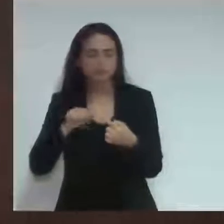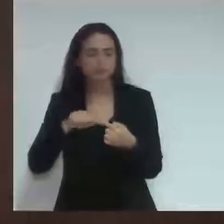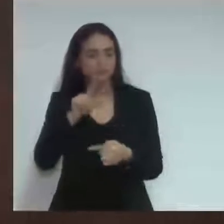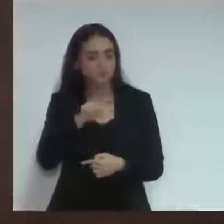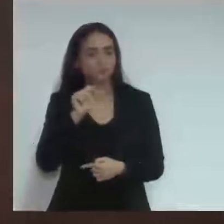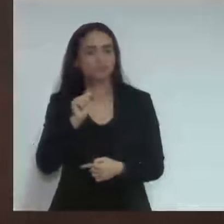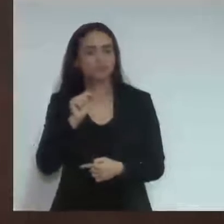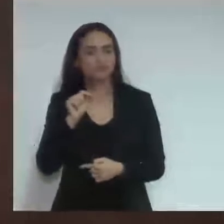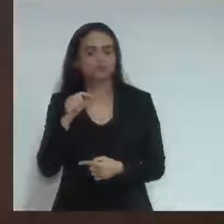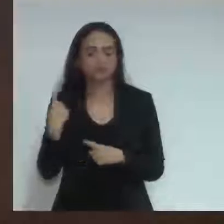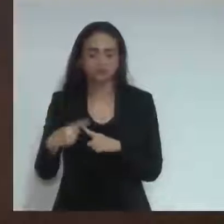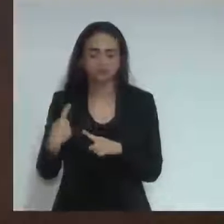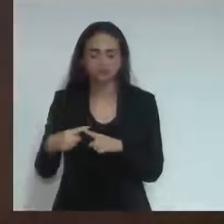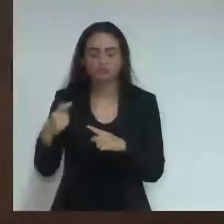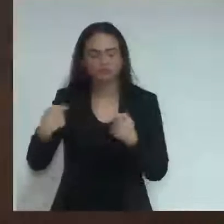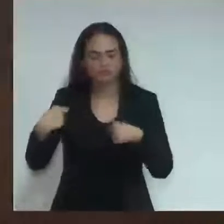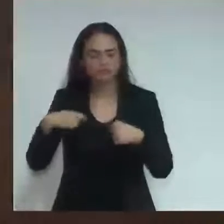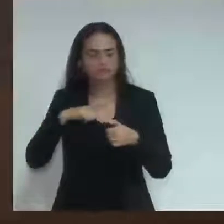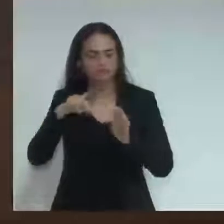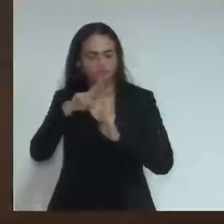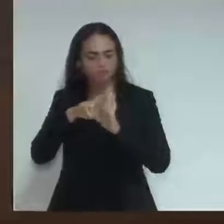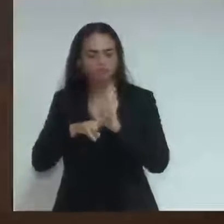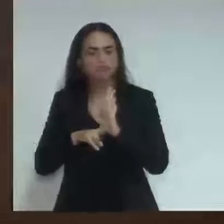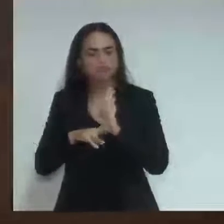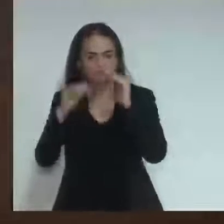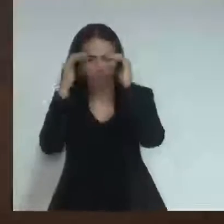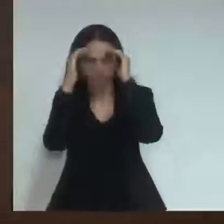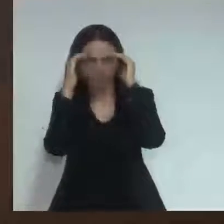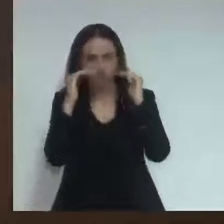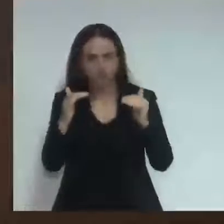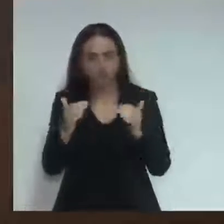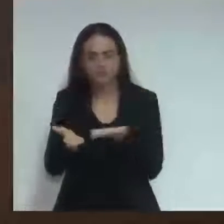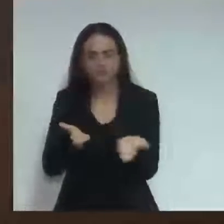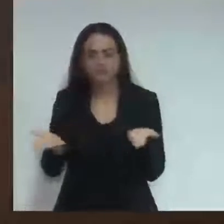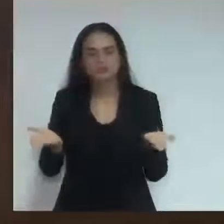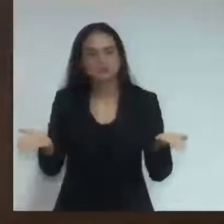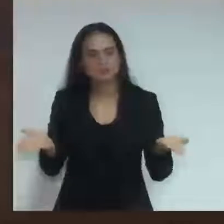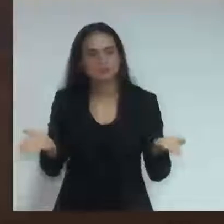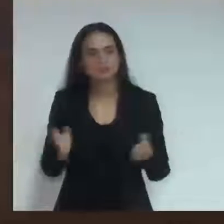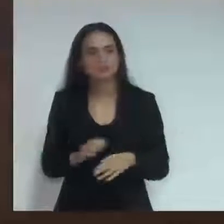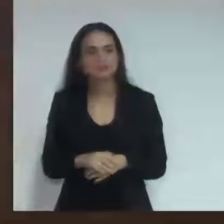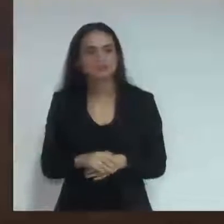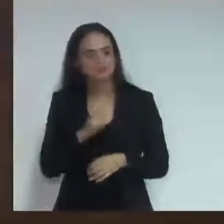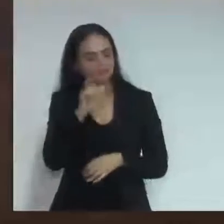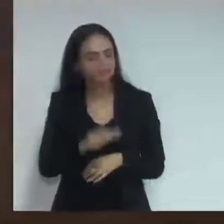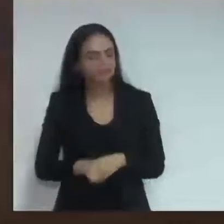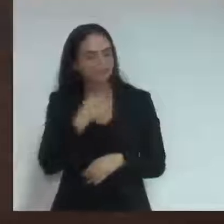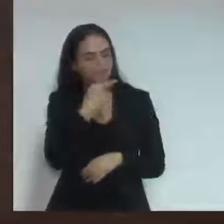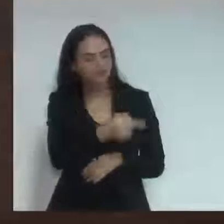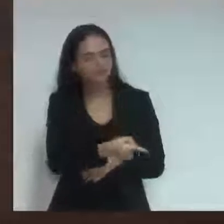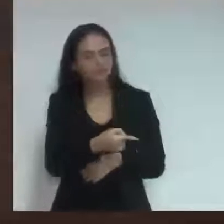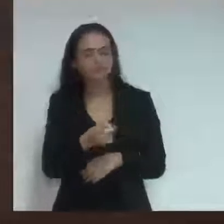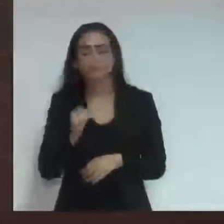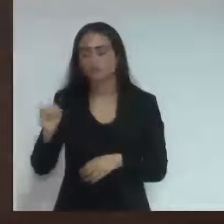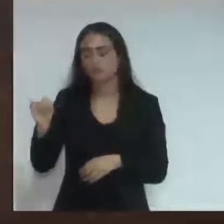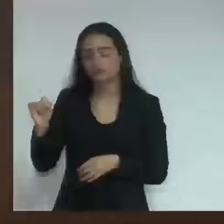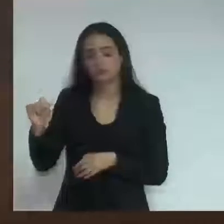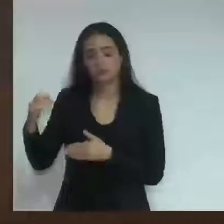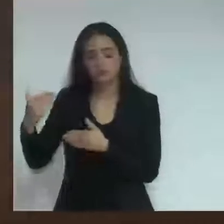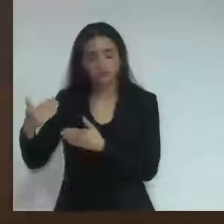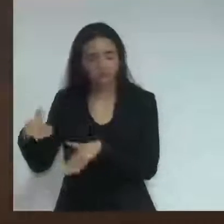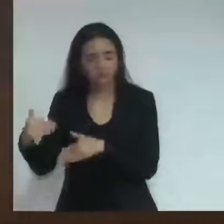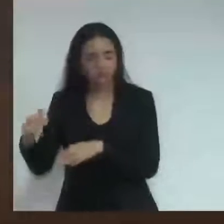com o promotor de justiça, o doutor Rogério. Naquele momento, falei, doutor, para mim eu cancelo essa empresa agora, não há problema